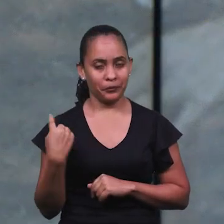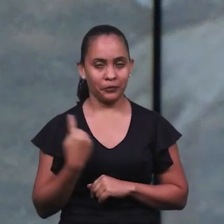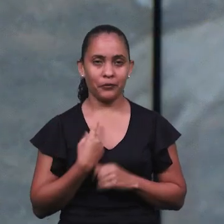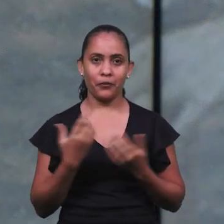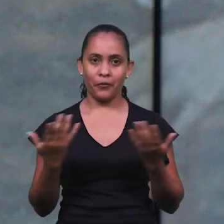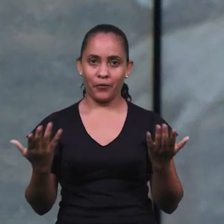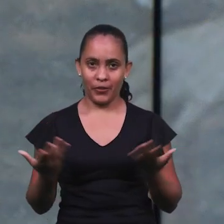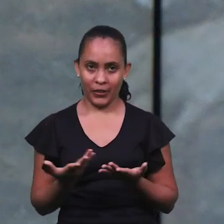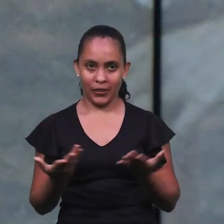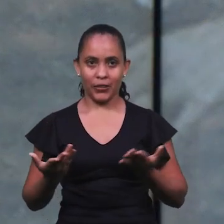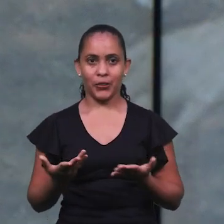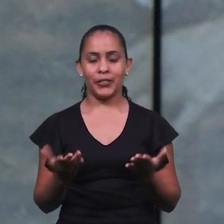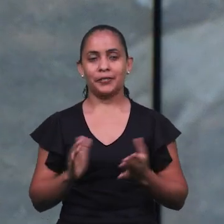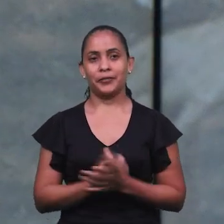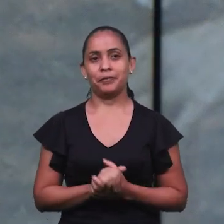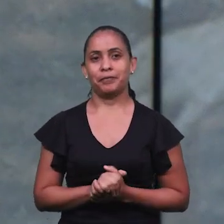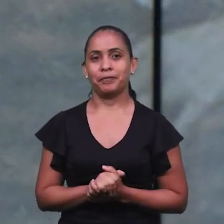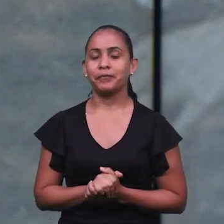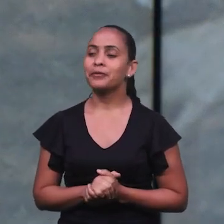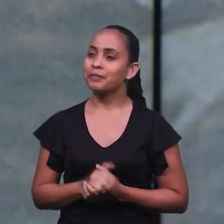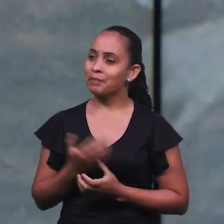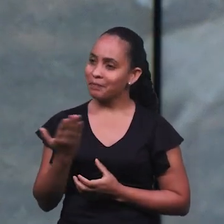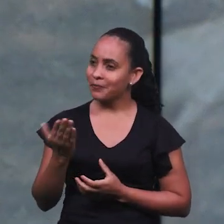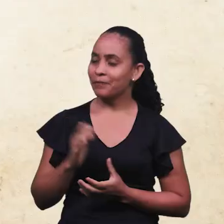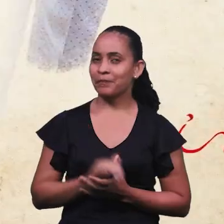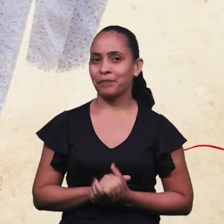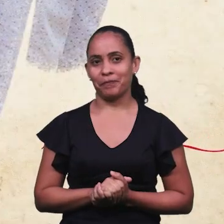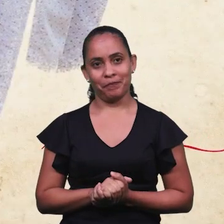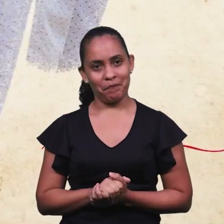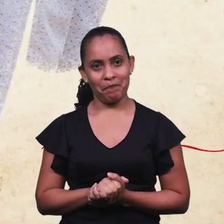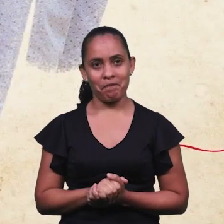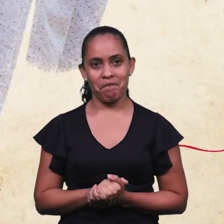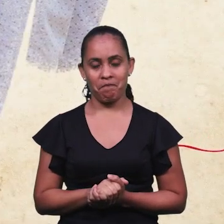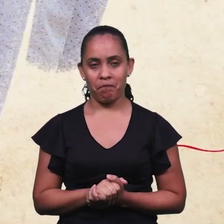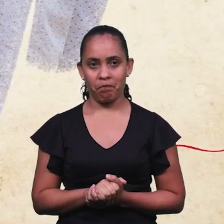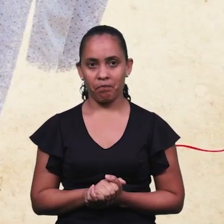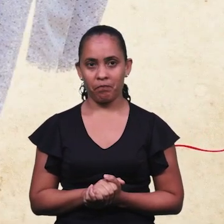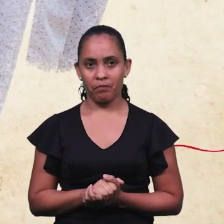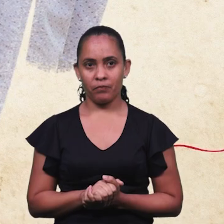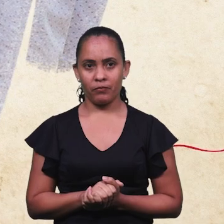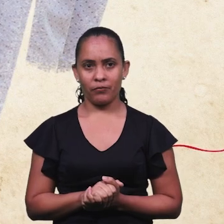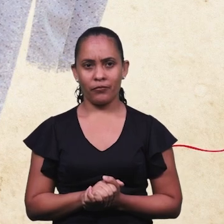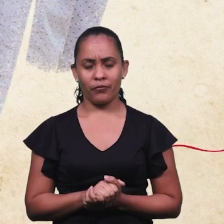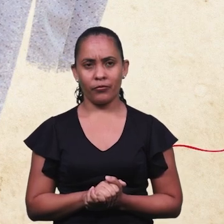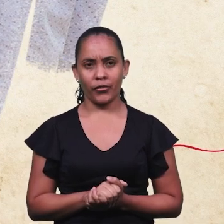vamos ouvir agora o que a nossa querida Esther tem a falar. Fala, jovem!